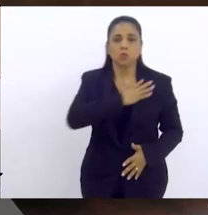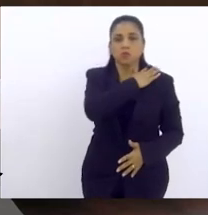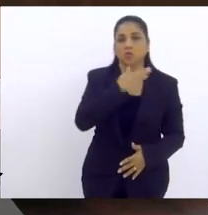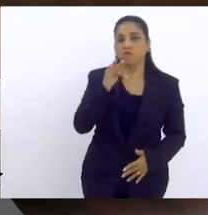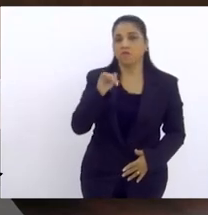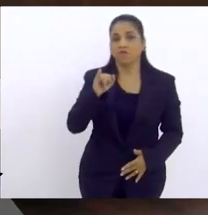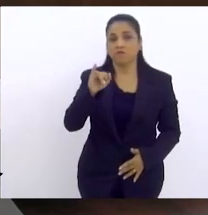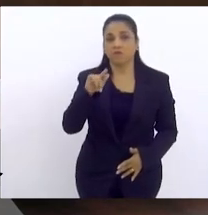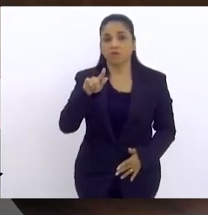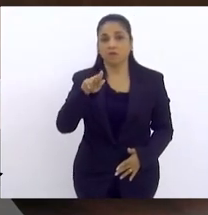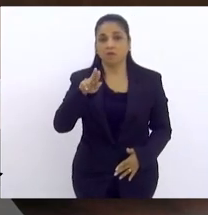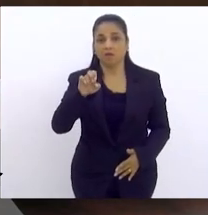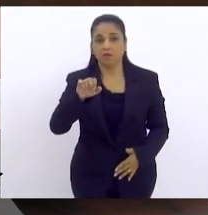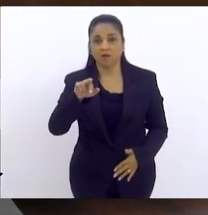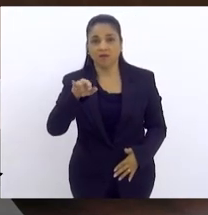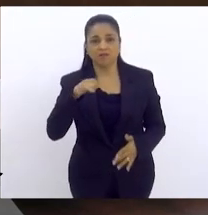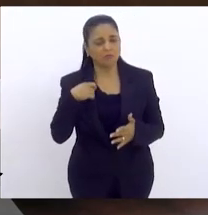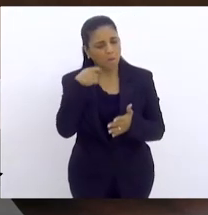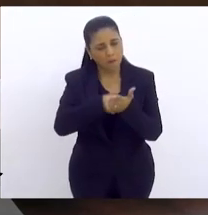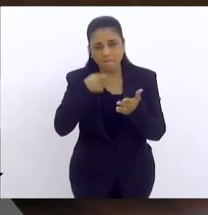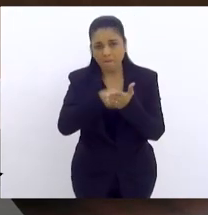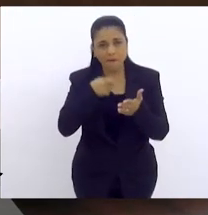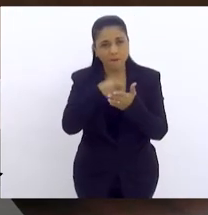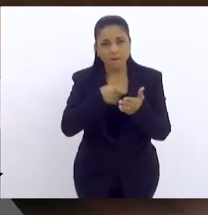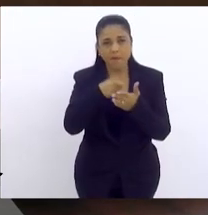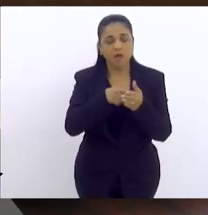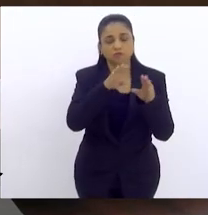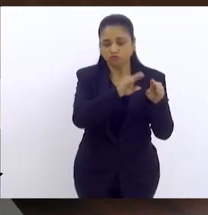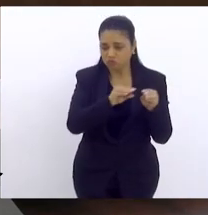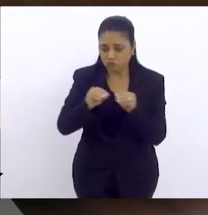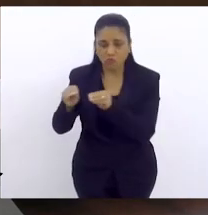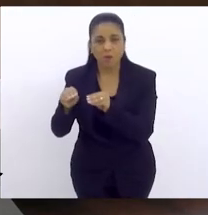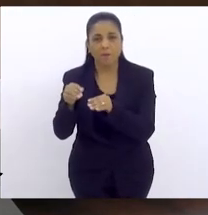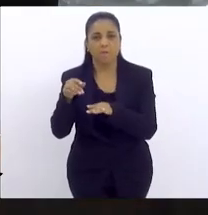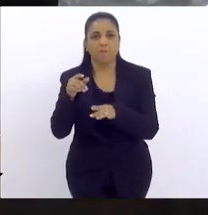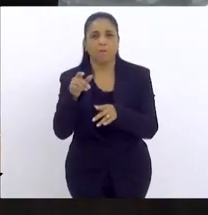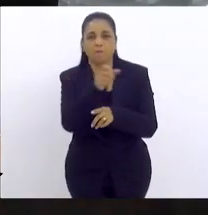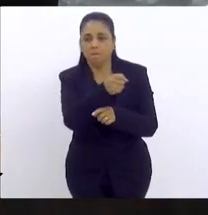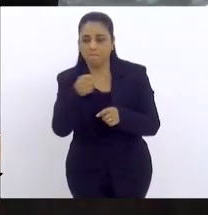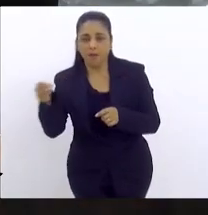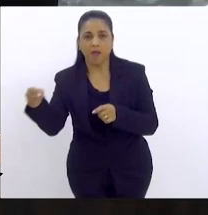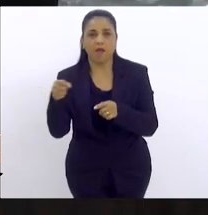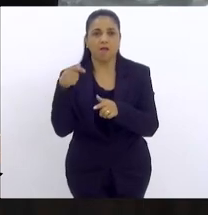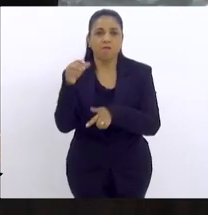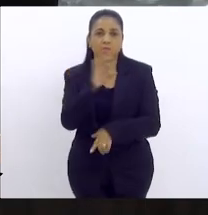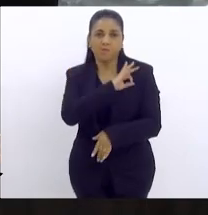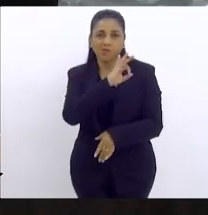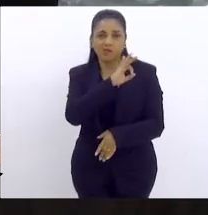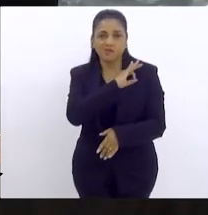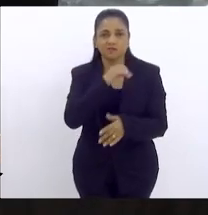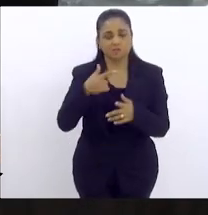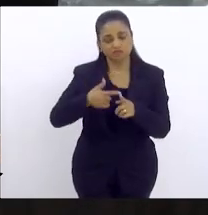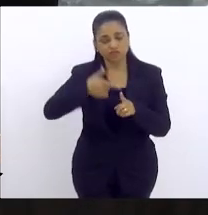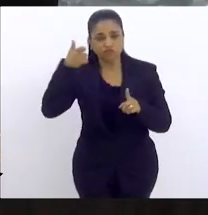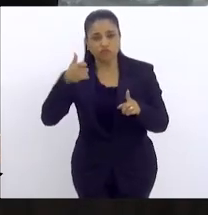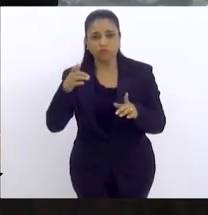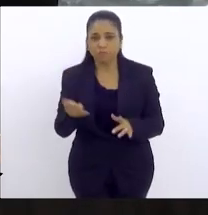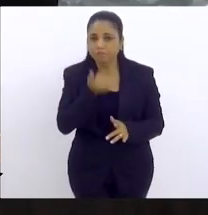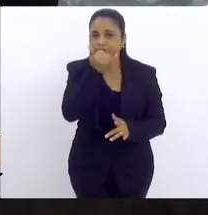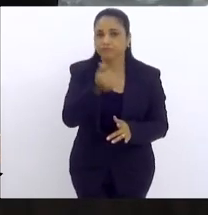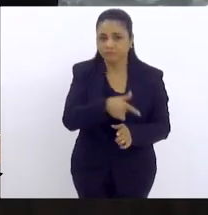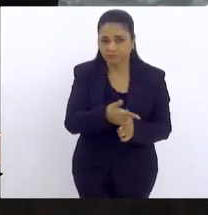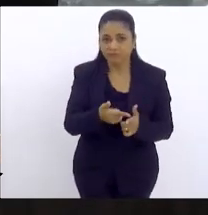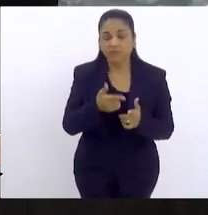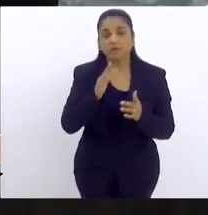Figueiredo constantemente deslocamento dos nossos policiais às vezes de repente tomar um tiro e uma coisa que o senhor falou da